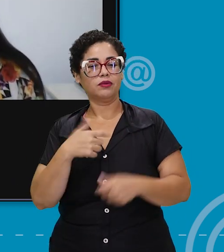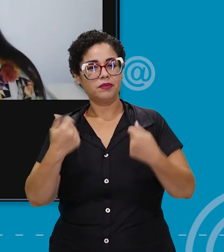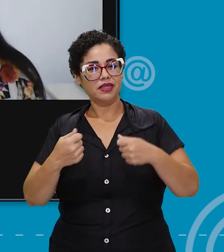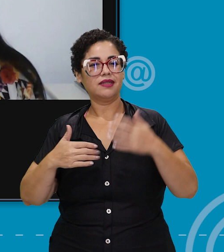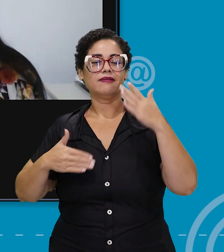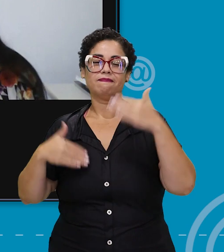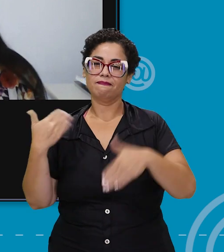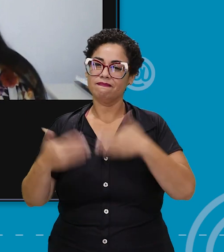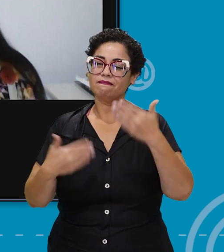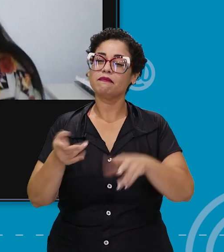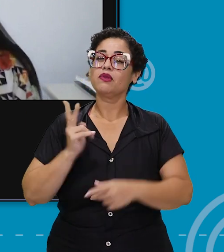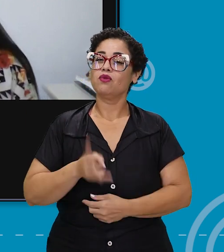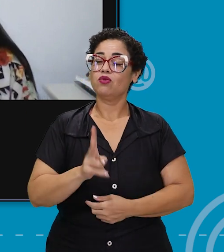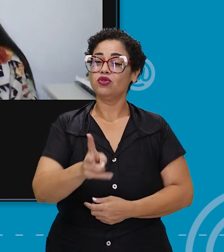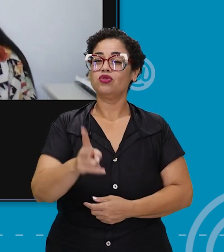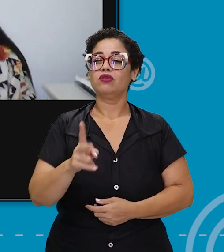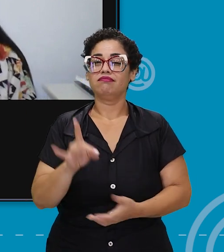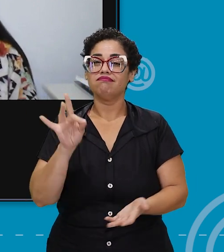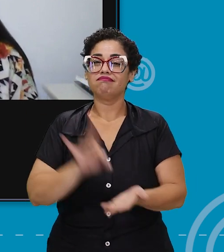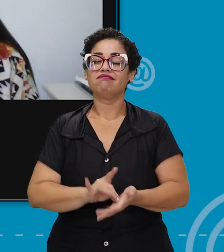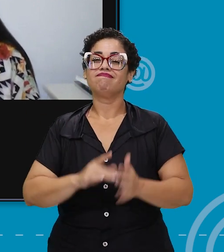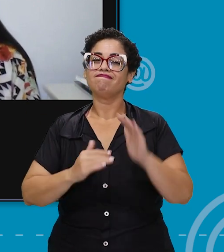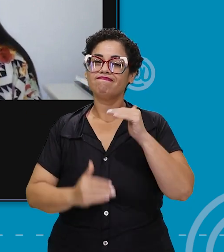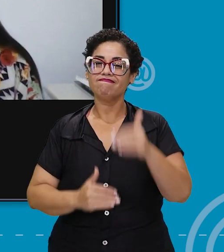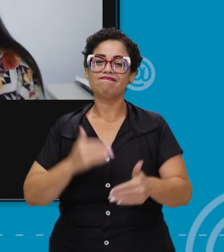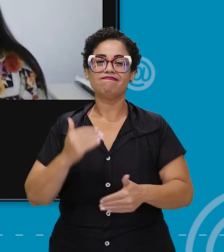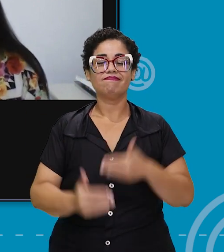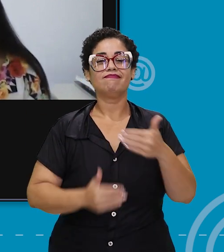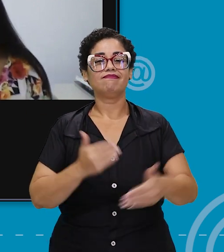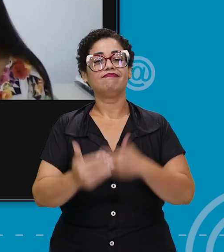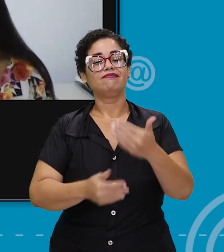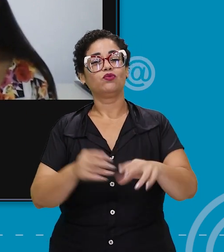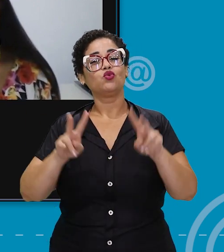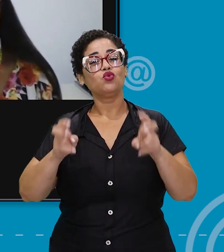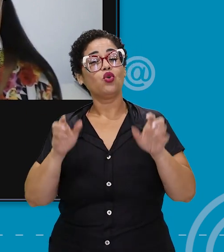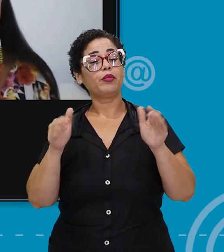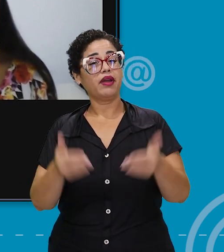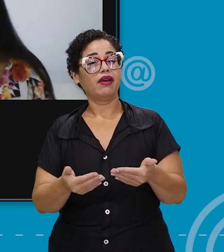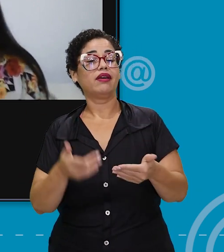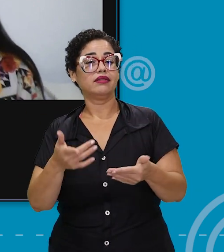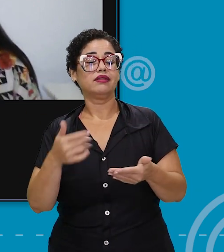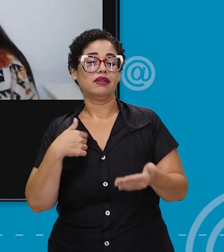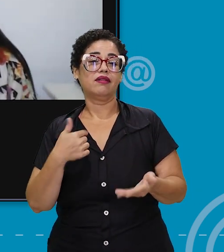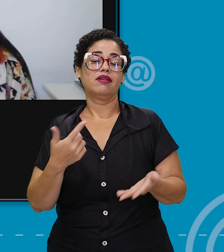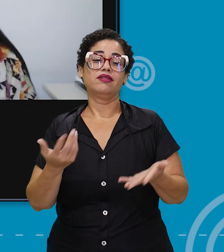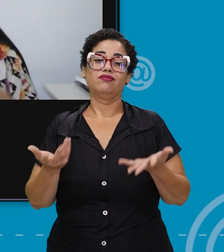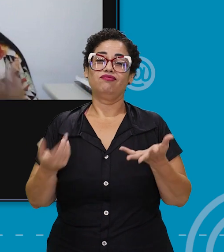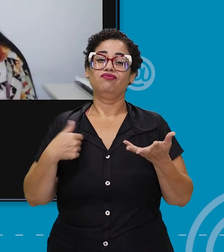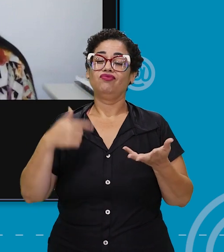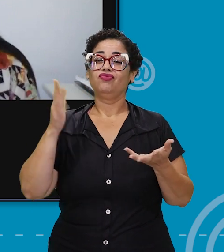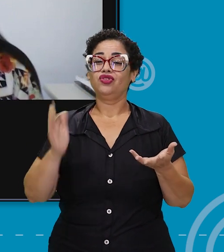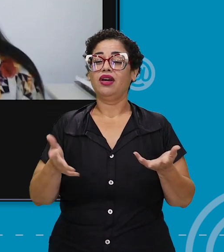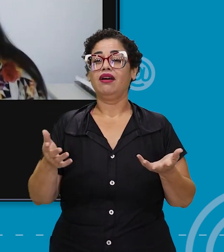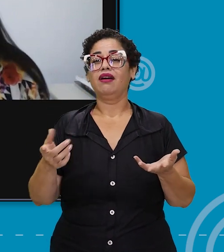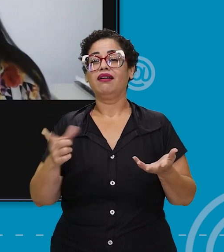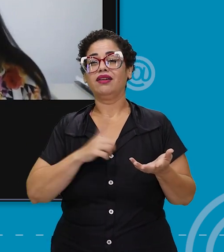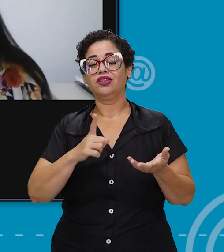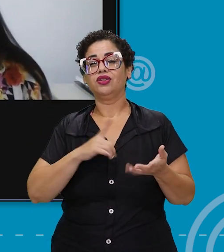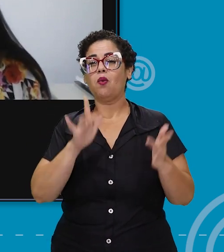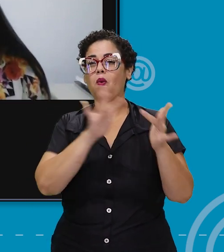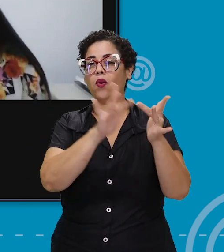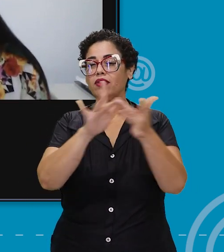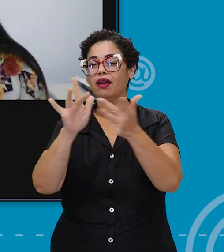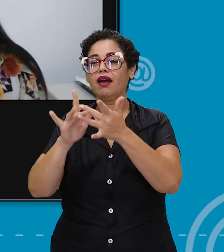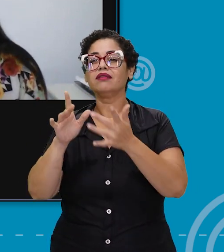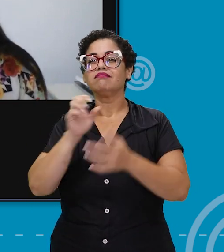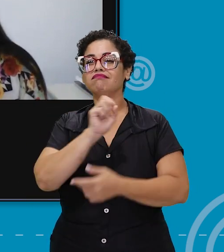a gente precisa seguir, né? A gente precisa realmente avançar nessa questão. E aí eu já tive